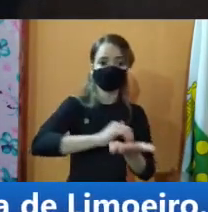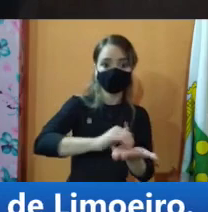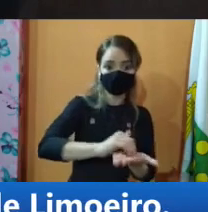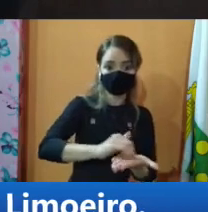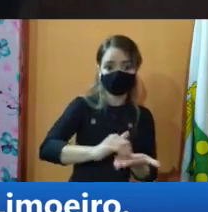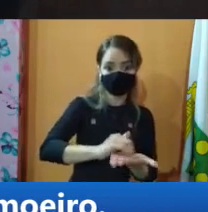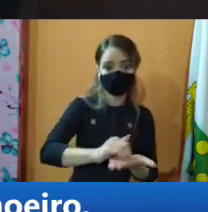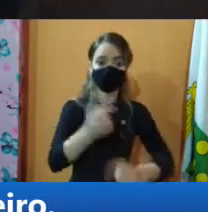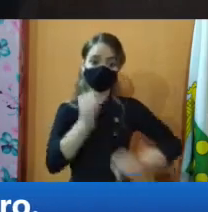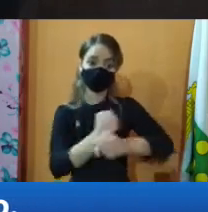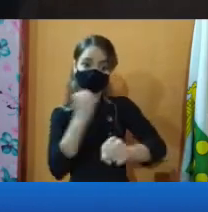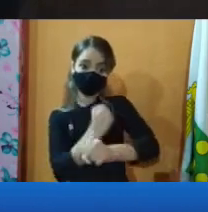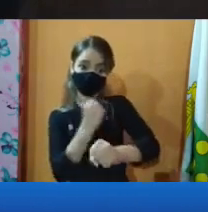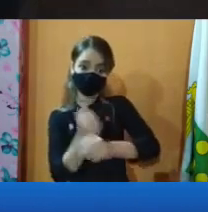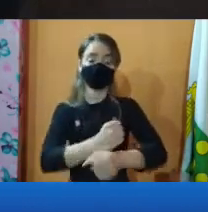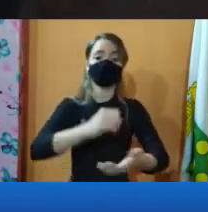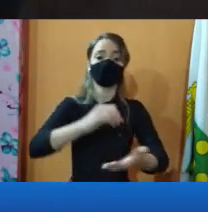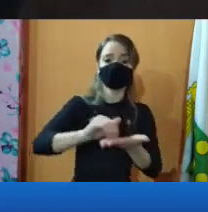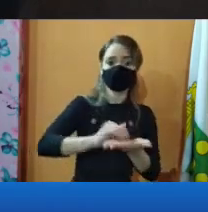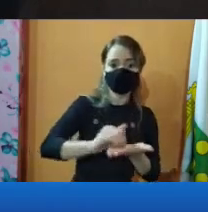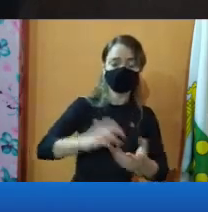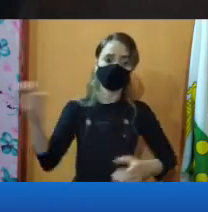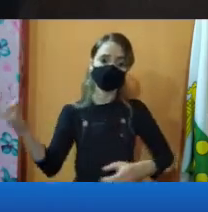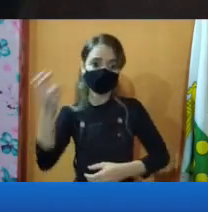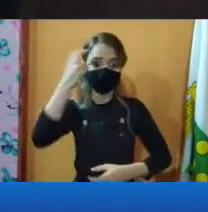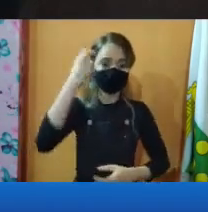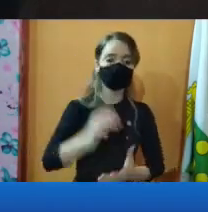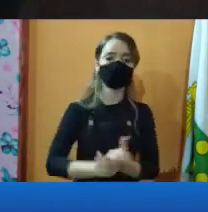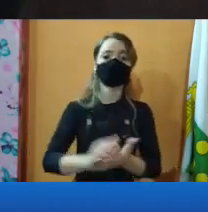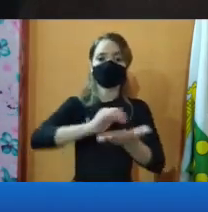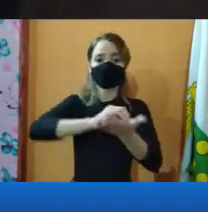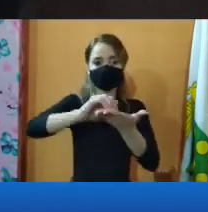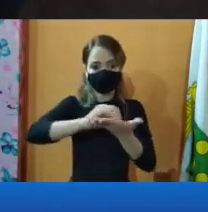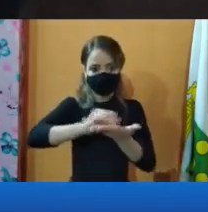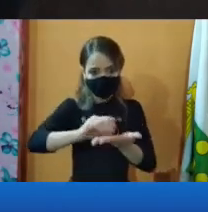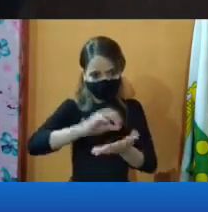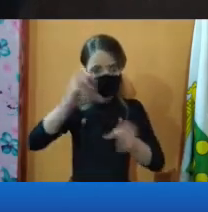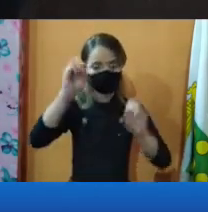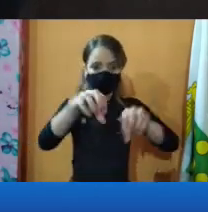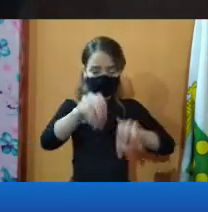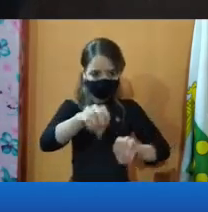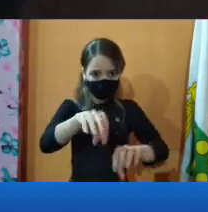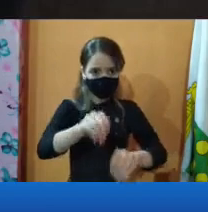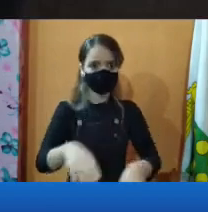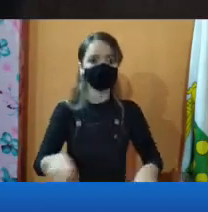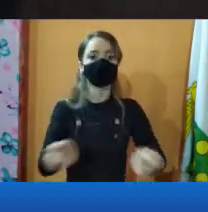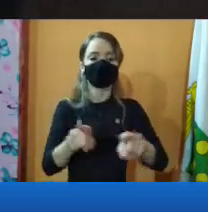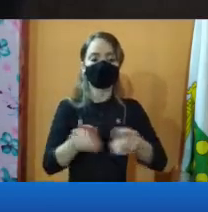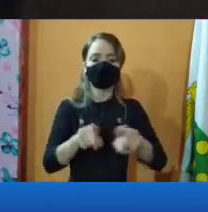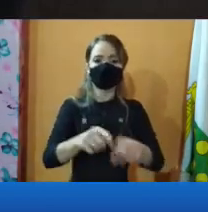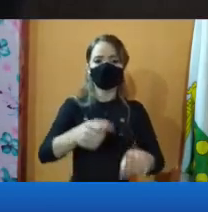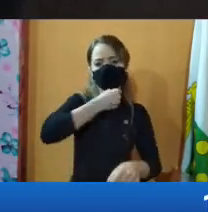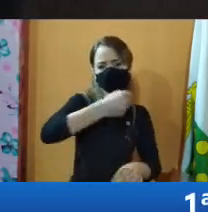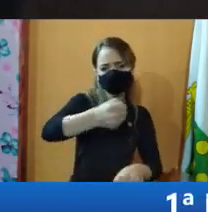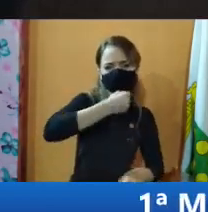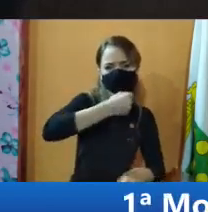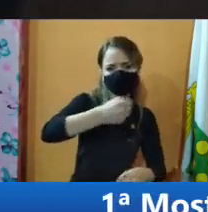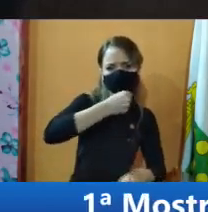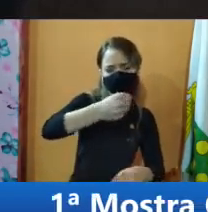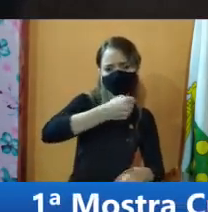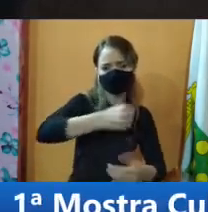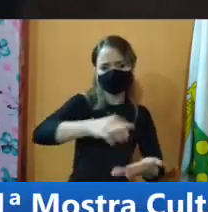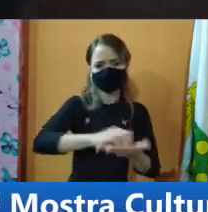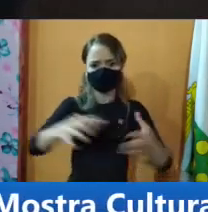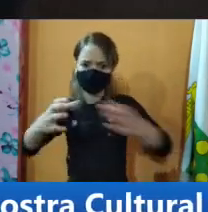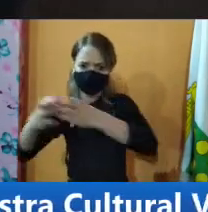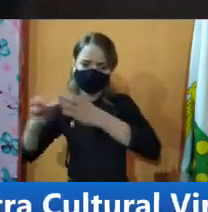de Fazenda, Dolores Carmen, nossa secretária de Cultura, Fernando Melo, secretário de Educação, o Júnior Silva, Jair Ferreira, Paulo Pinto e Wilker Matos,